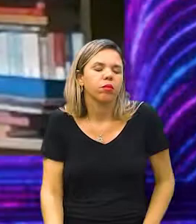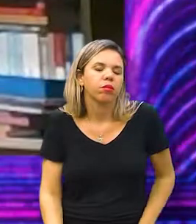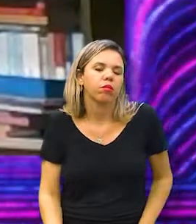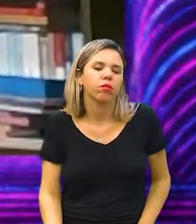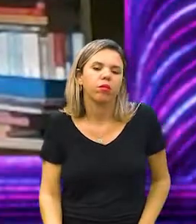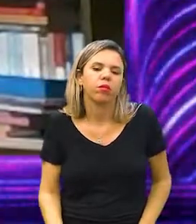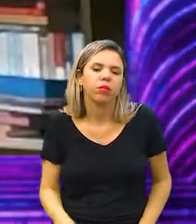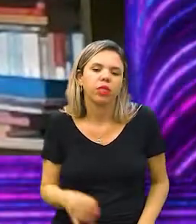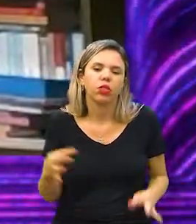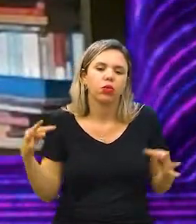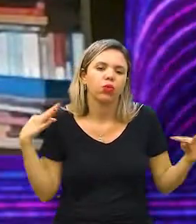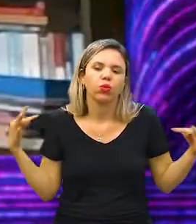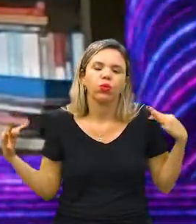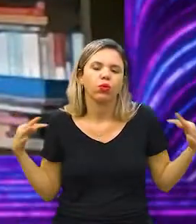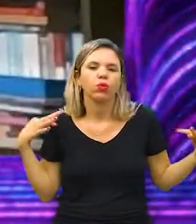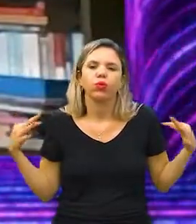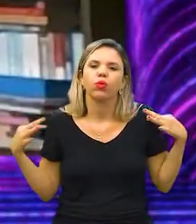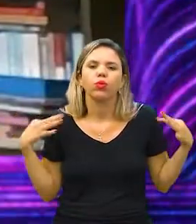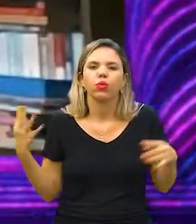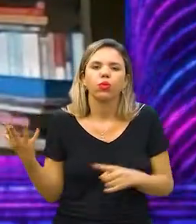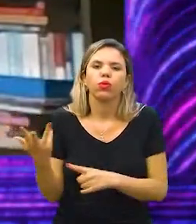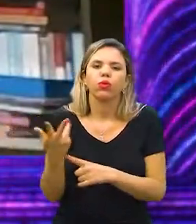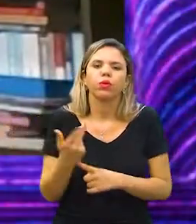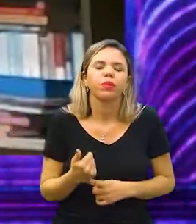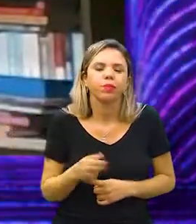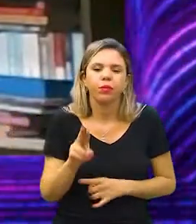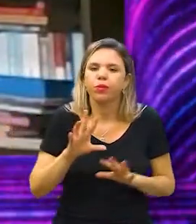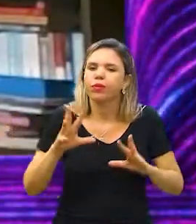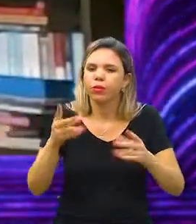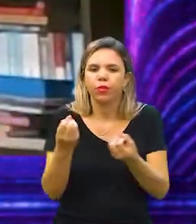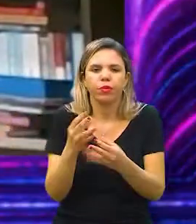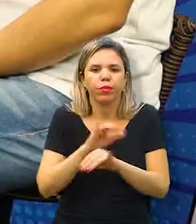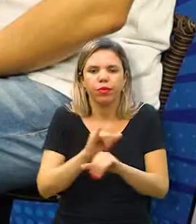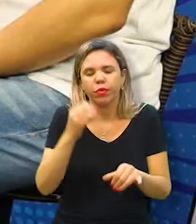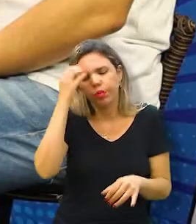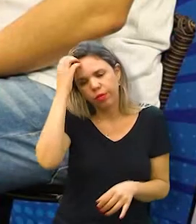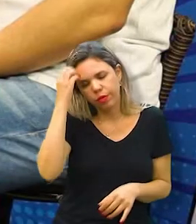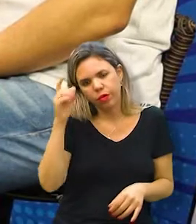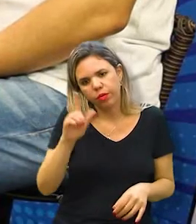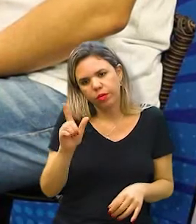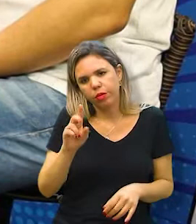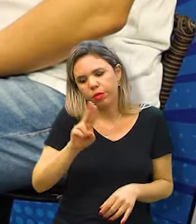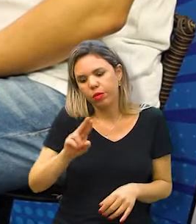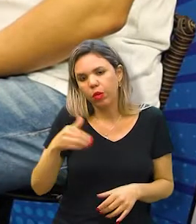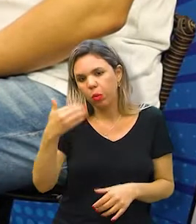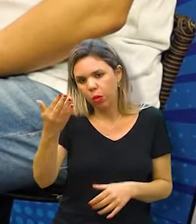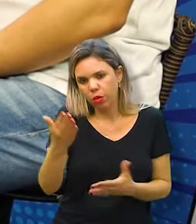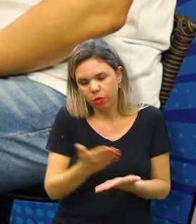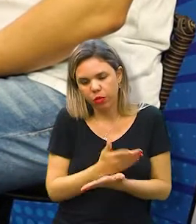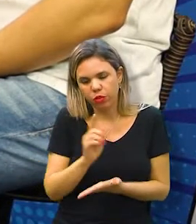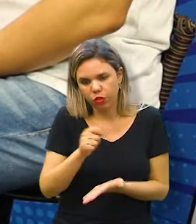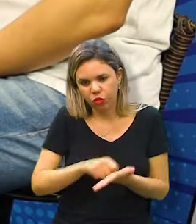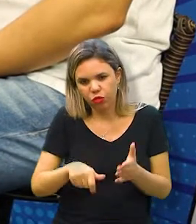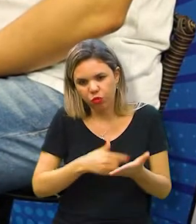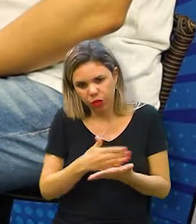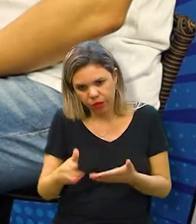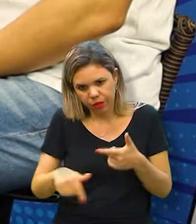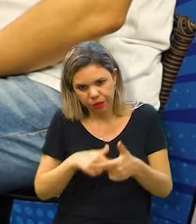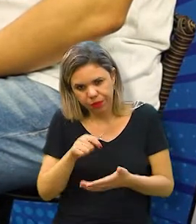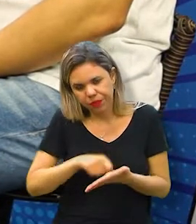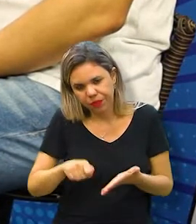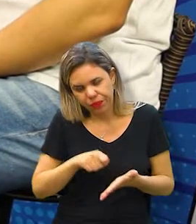de questões turísticas, arte, tudo bem, não usei todas as informações, que provavelmente eu vou usar no próximo livro que eu já estou